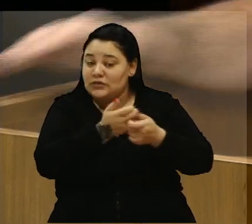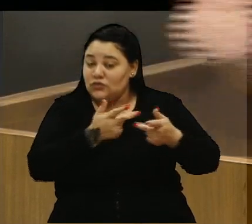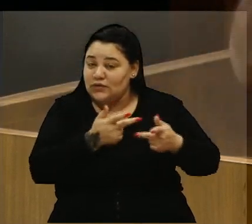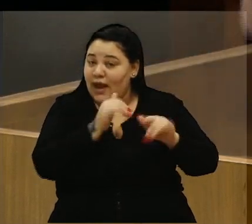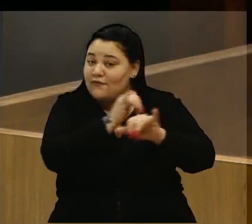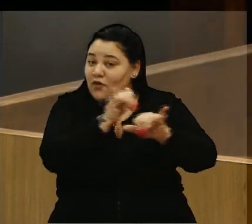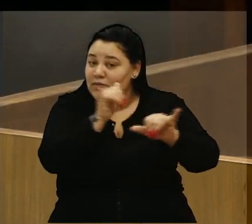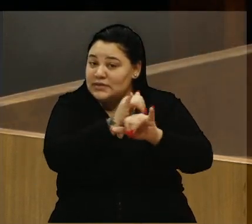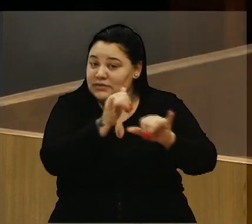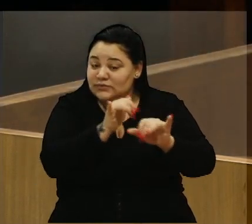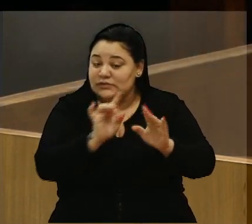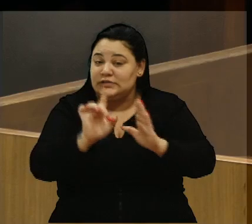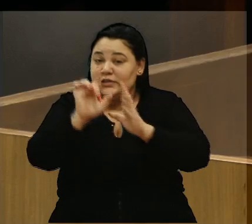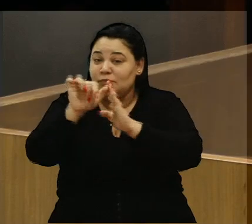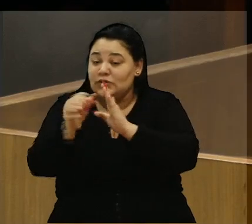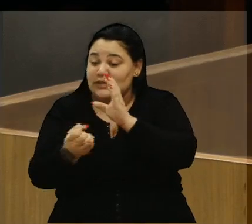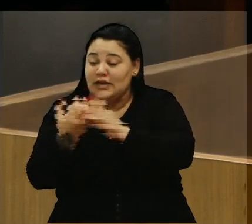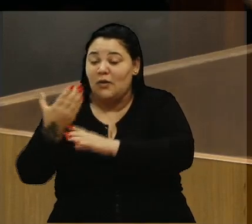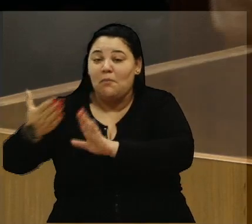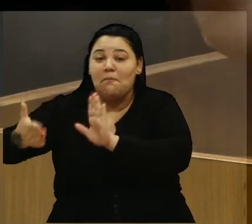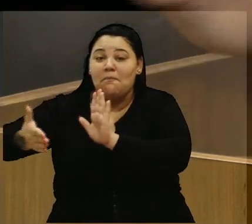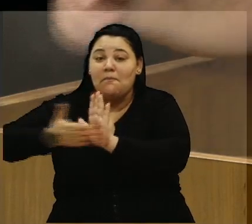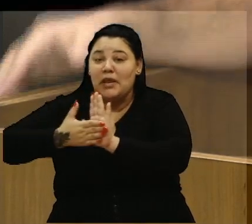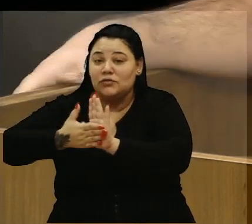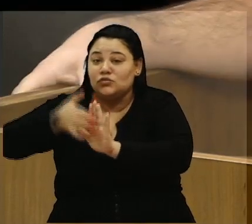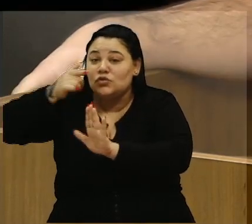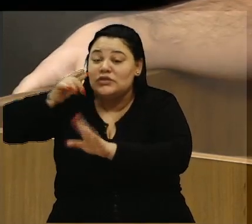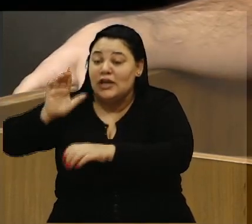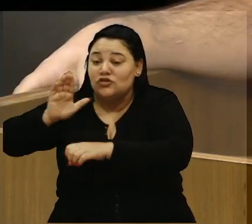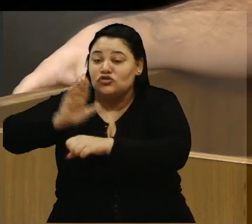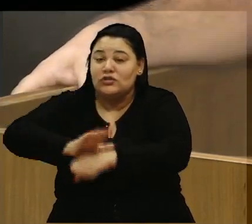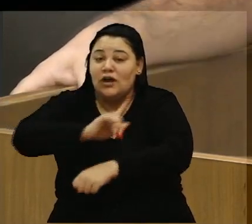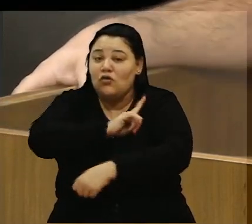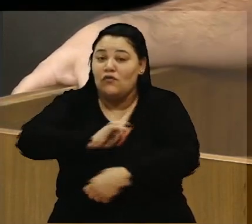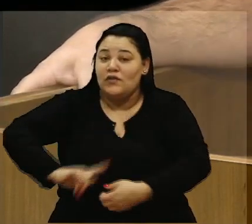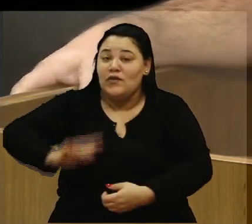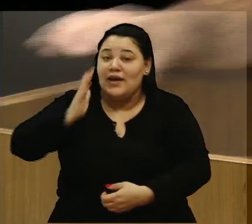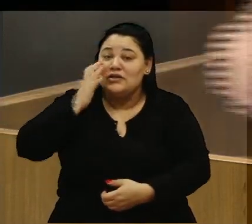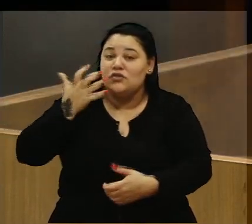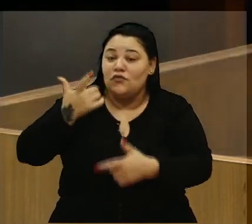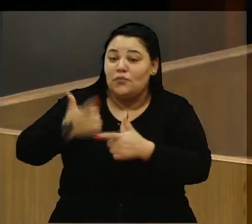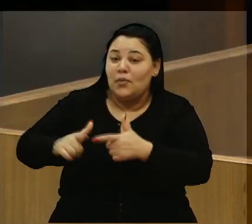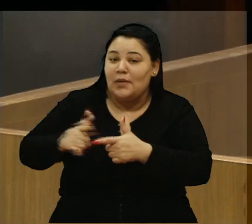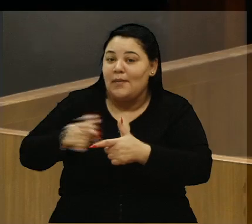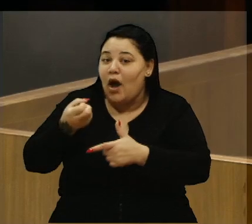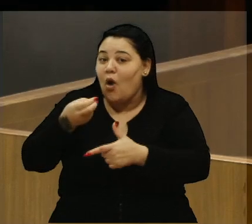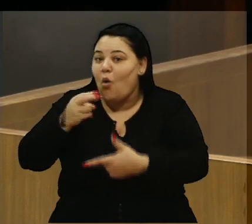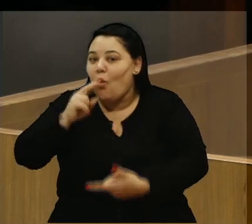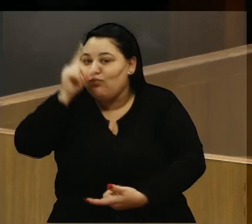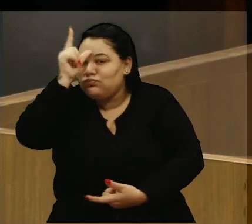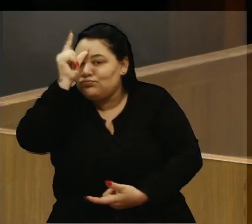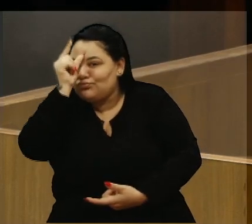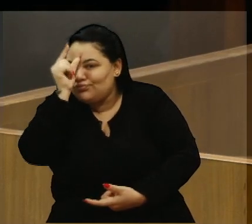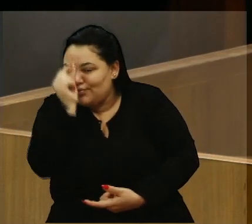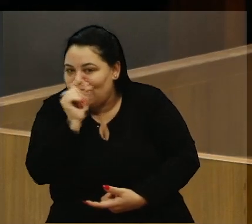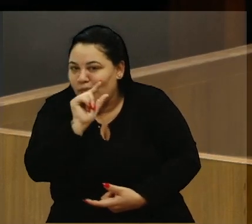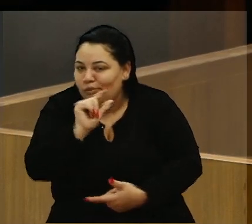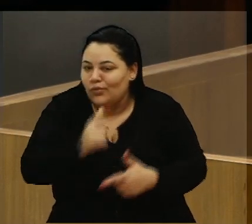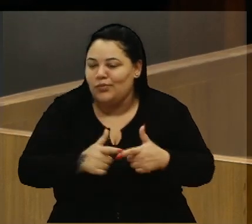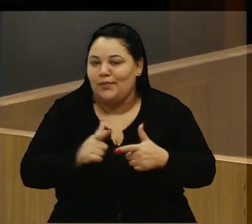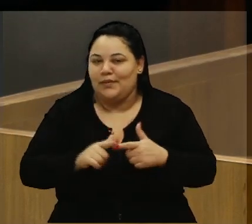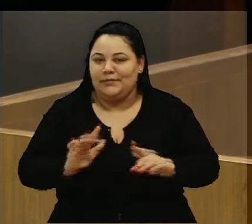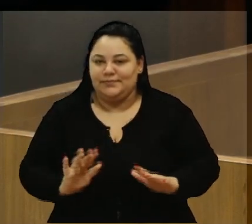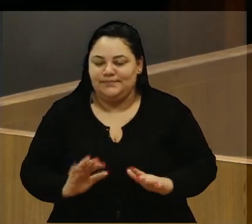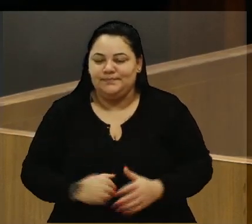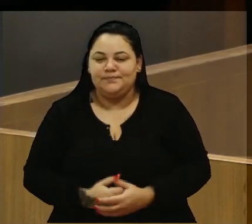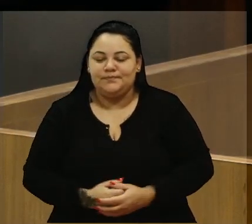dados, partir para um plano B de ajudar o governo a solucionar ou minimizar essa situação.